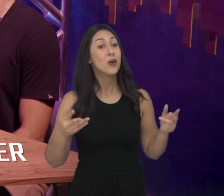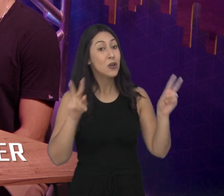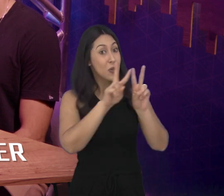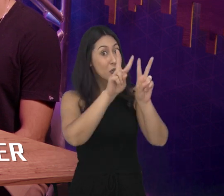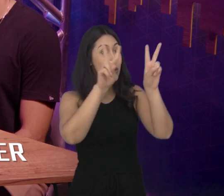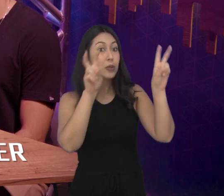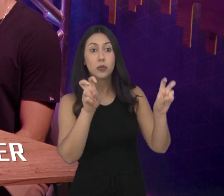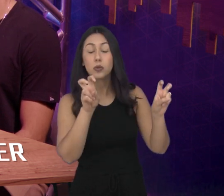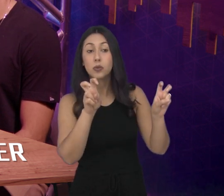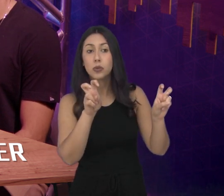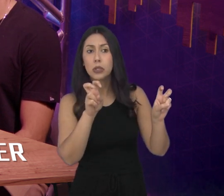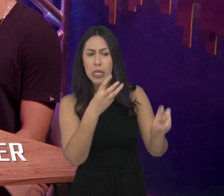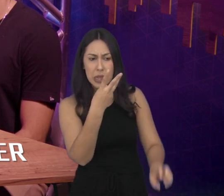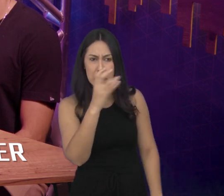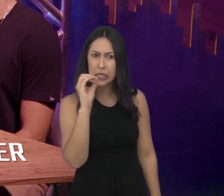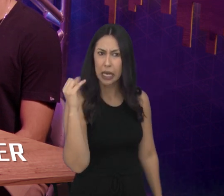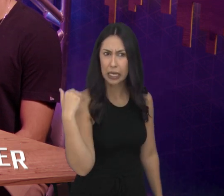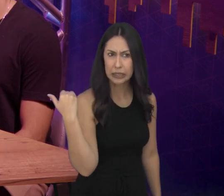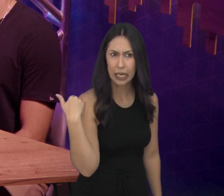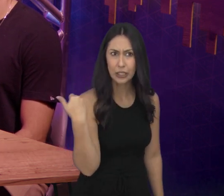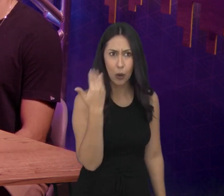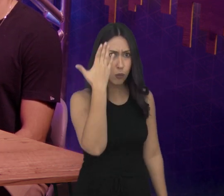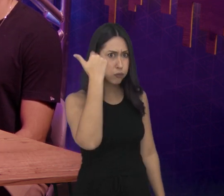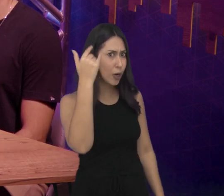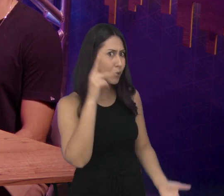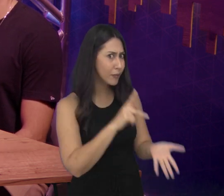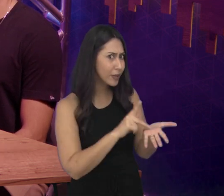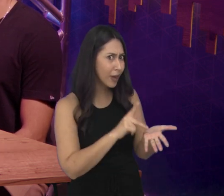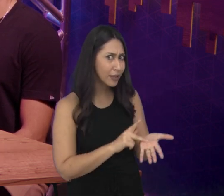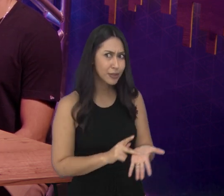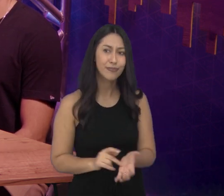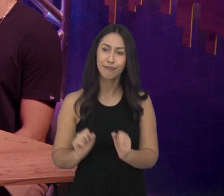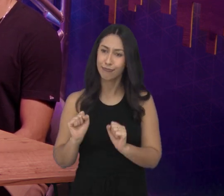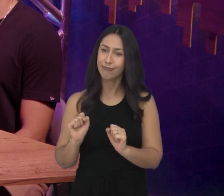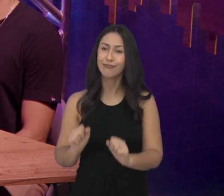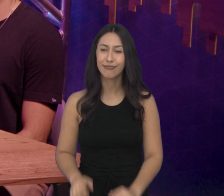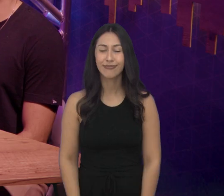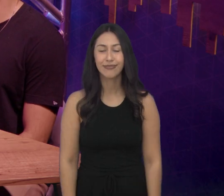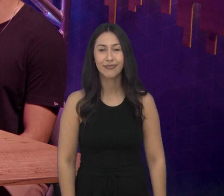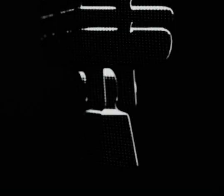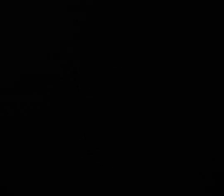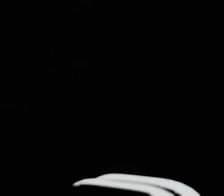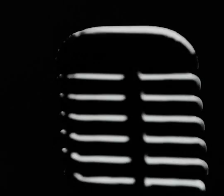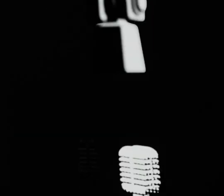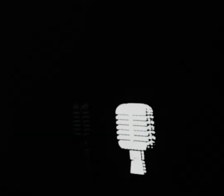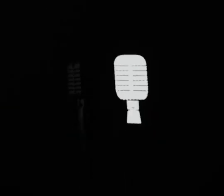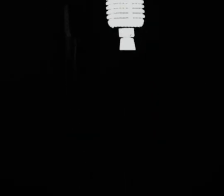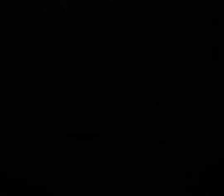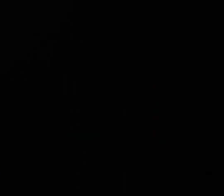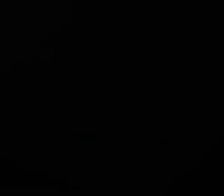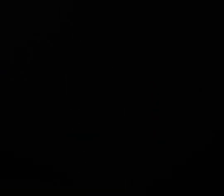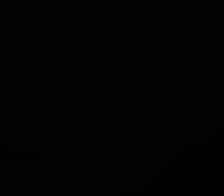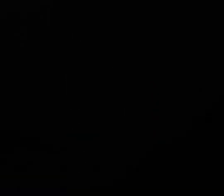E no programa de hoje a gente vai descobrir se 30 é mesmo a idade do sucesso, pode ser? Pode ser.